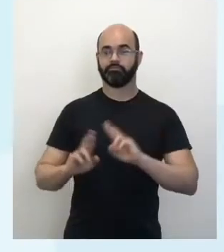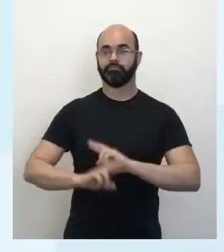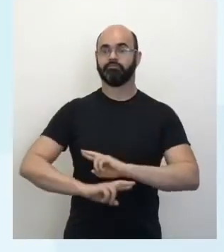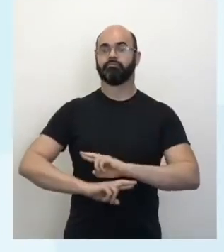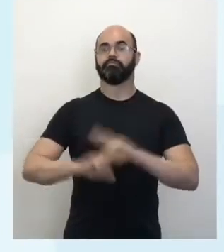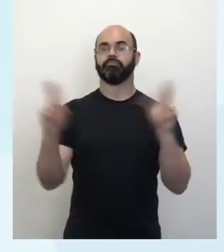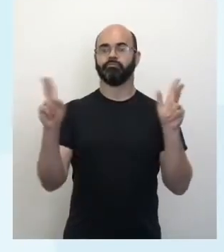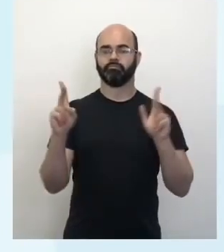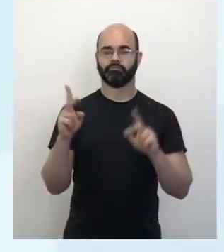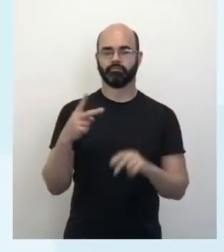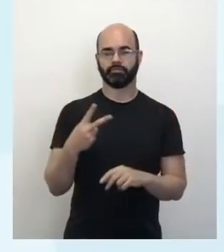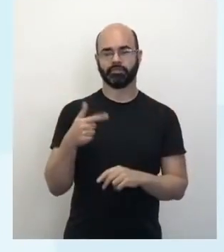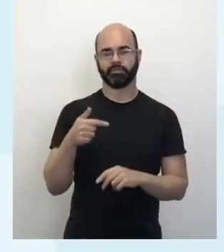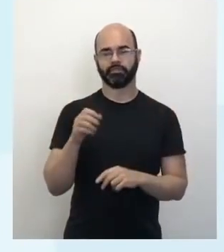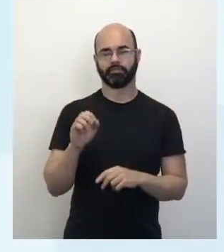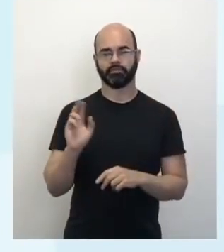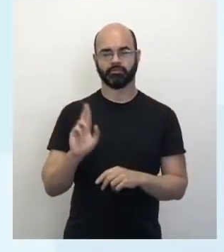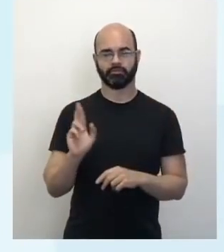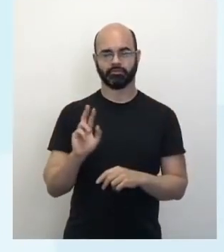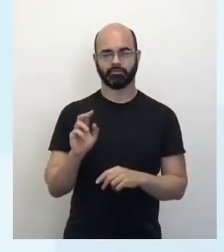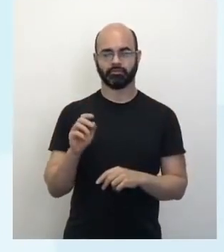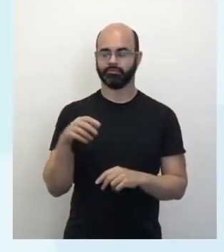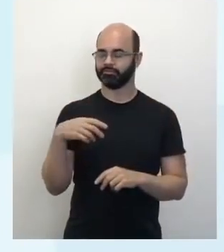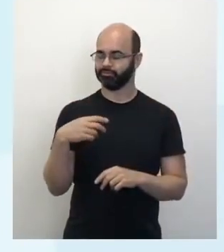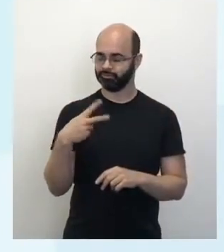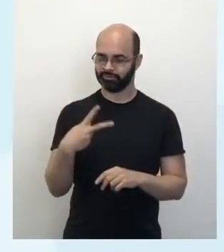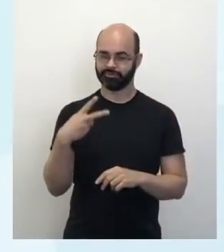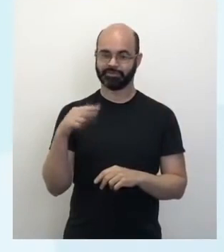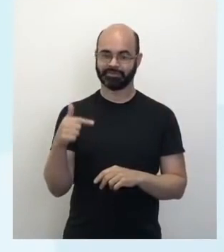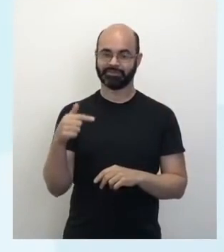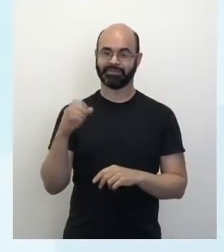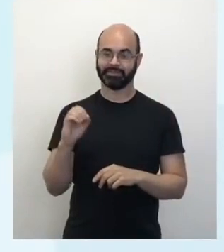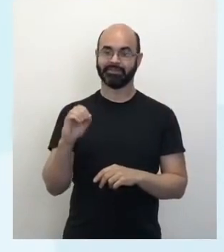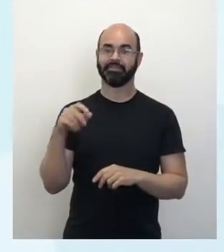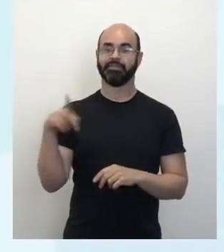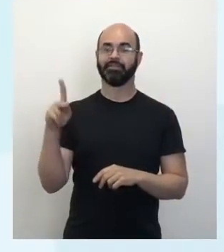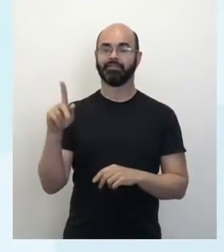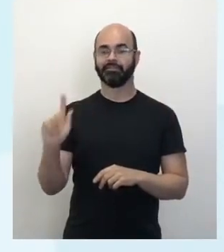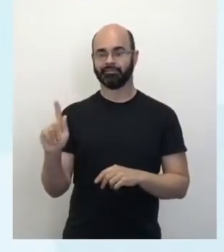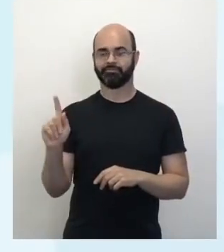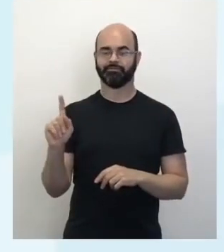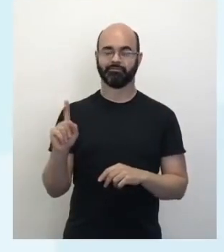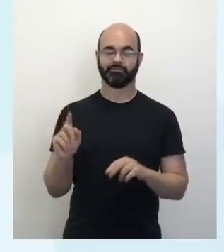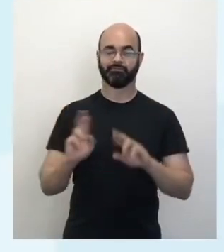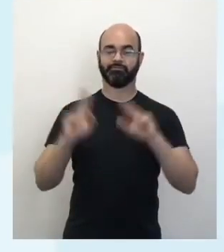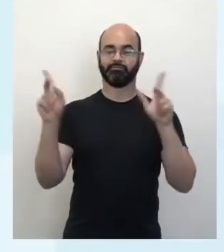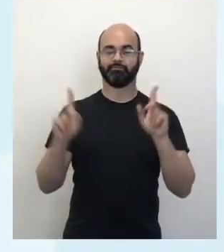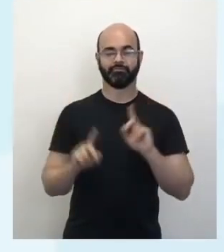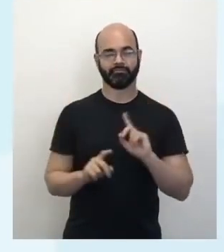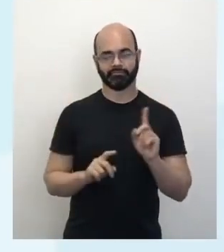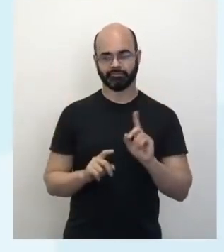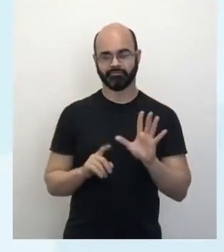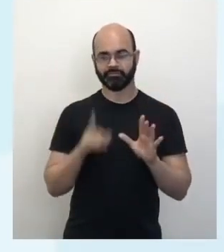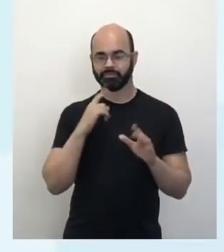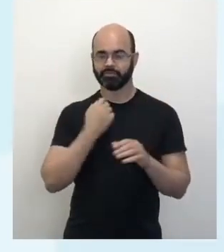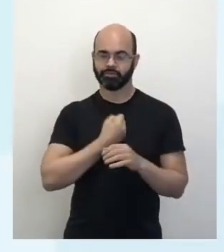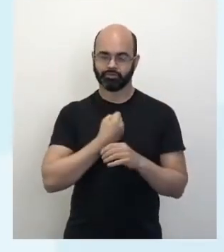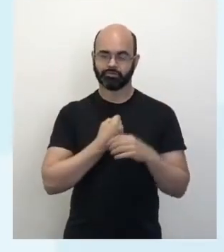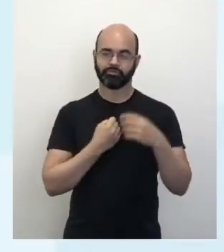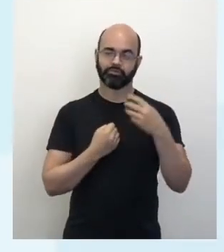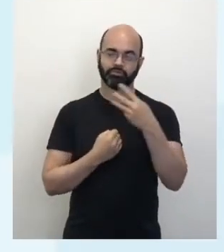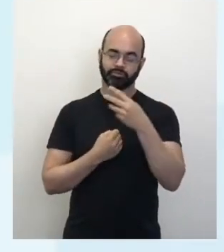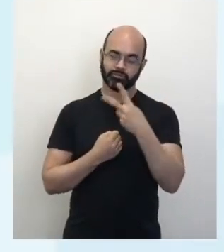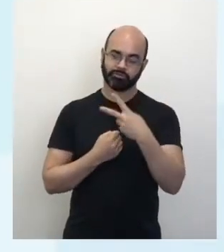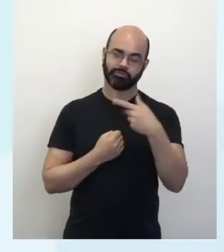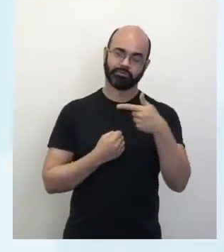do 270. Lembrando que eu estou falando em valores muito grandes, né? Sim. Então, valores aí bem altos, que é assim que eu posso chegar